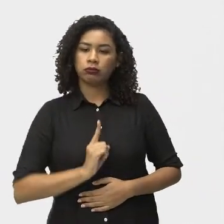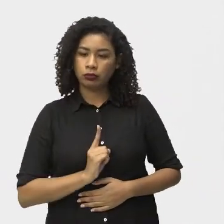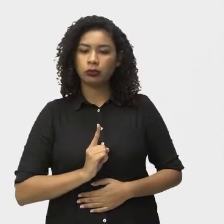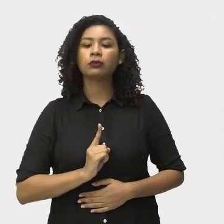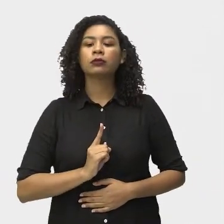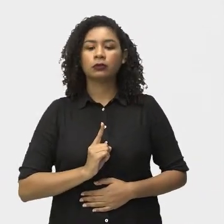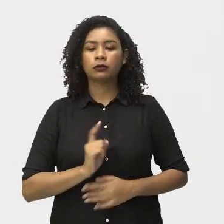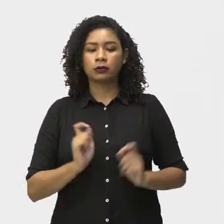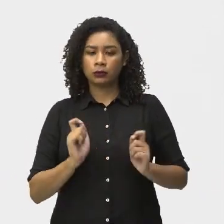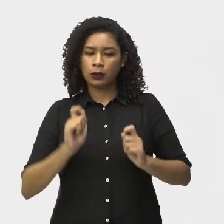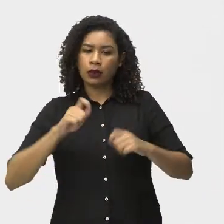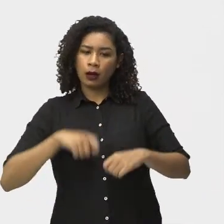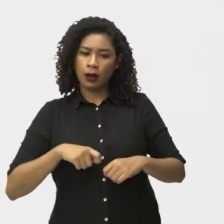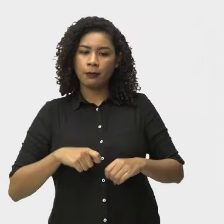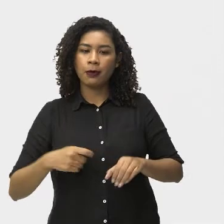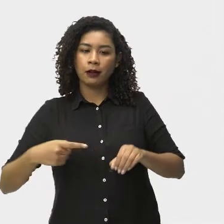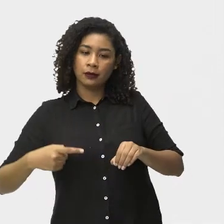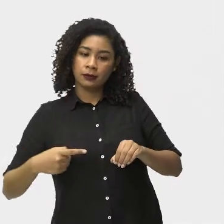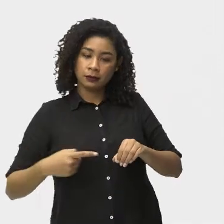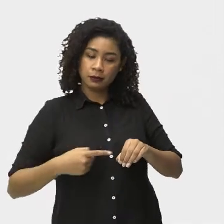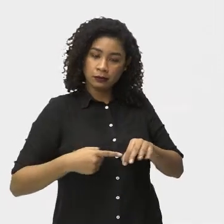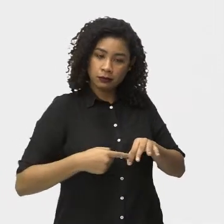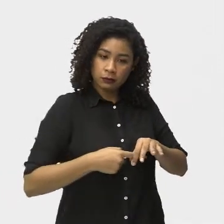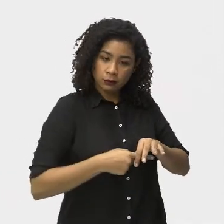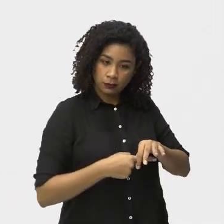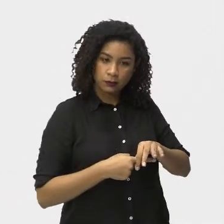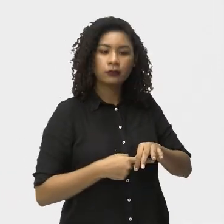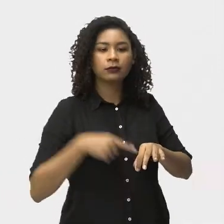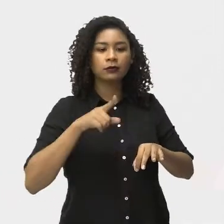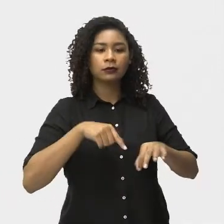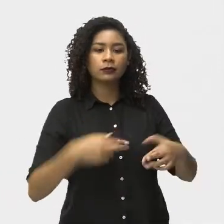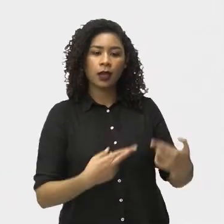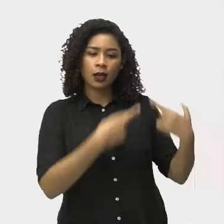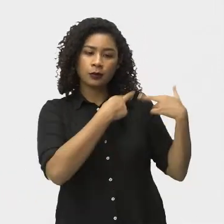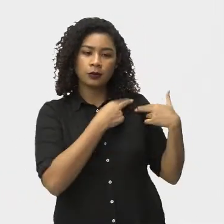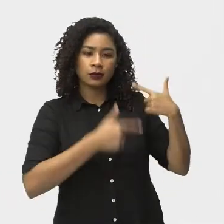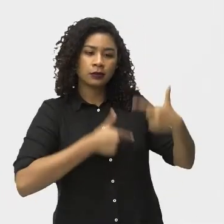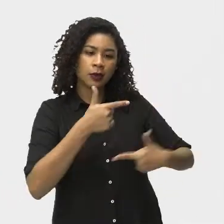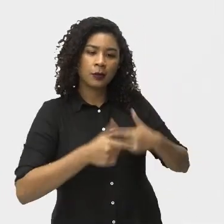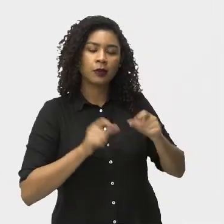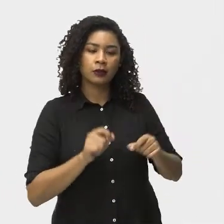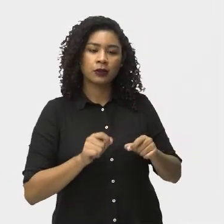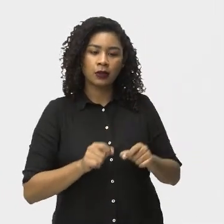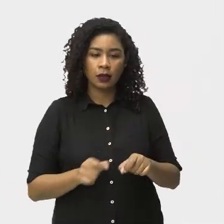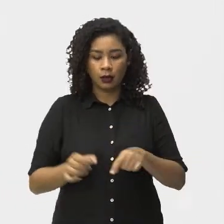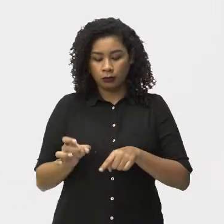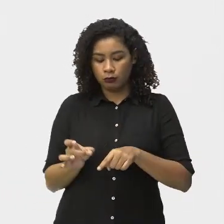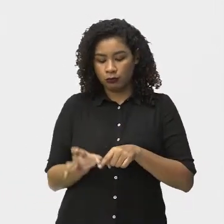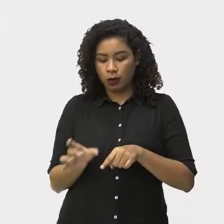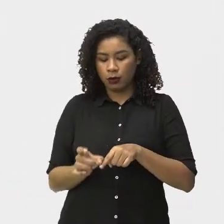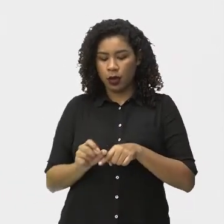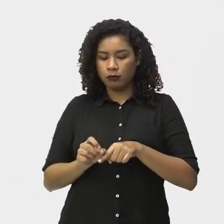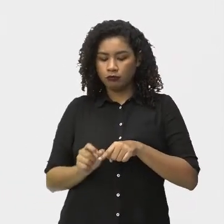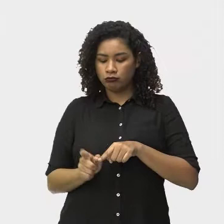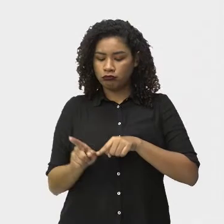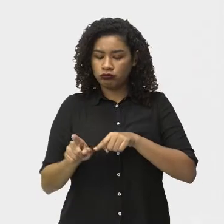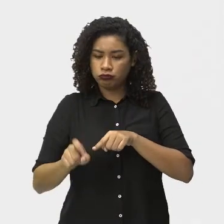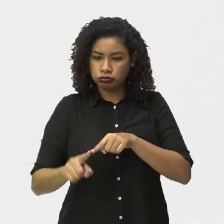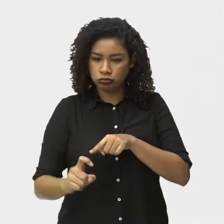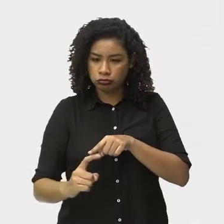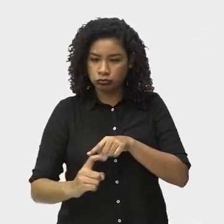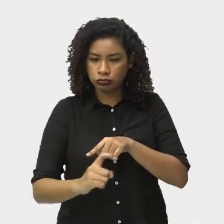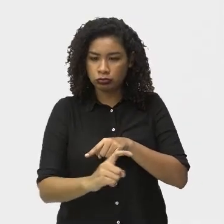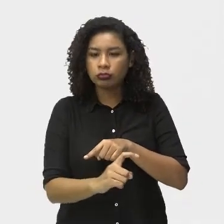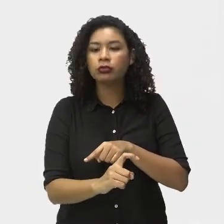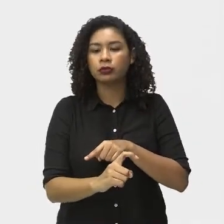possa penetrar ali o canal vaginal e cumprir a sua função, que é de mandar lá os espermatozoides, né? O que proporciona então a ereção